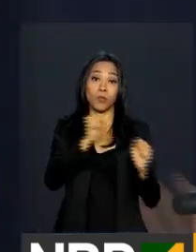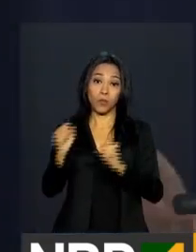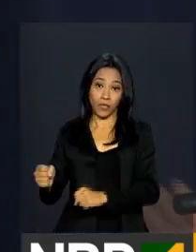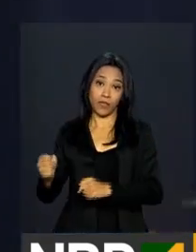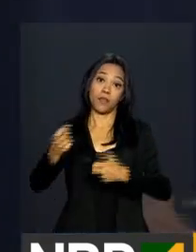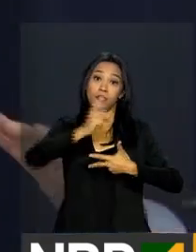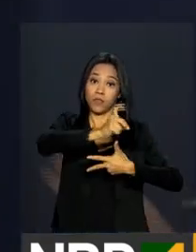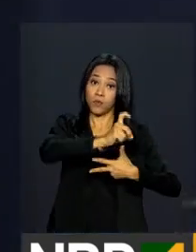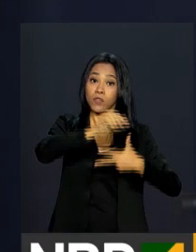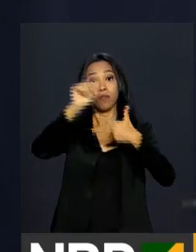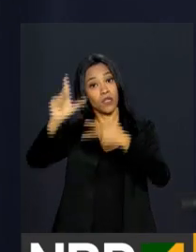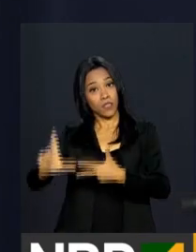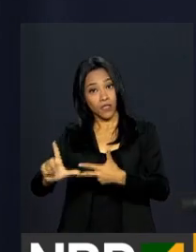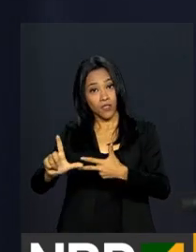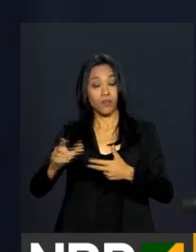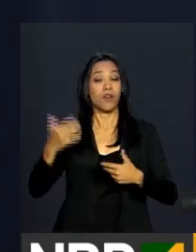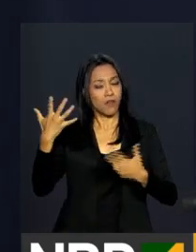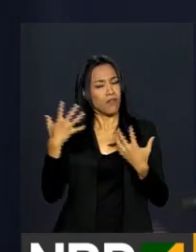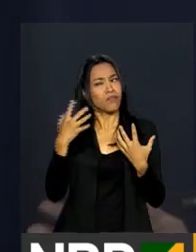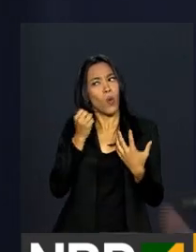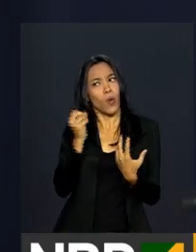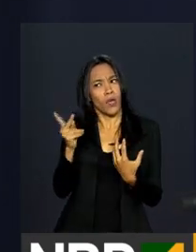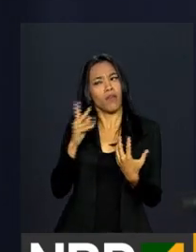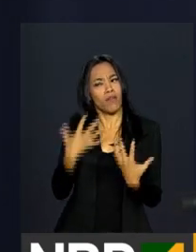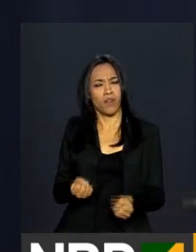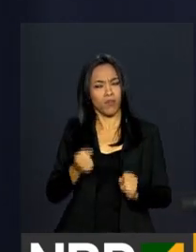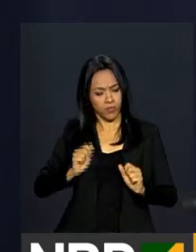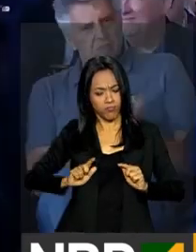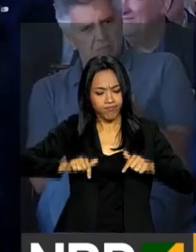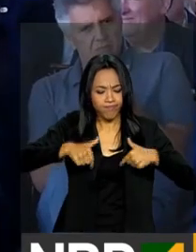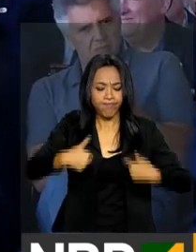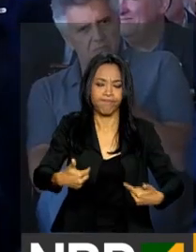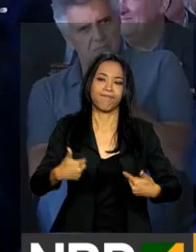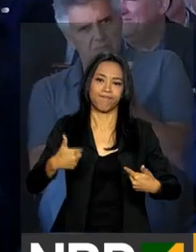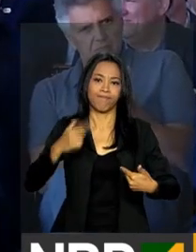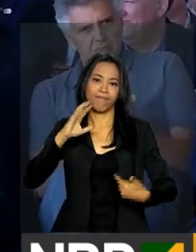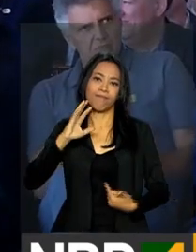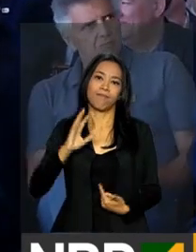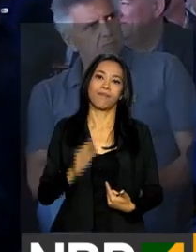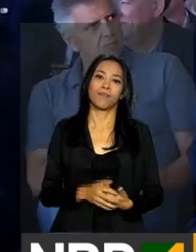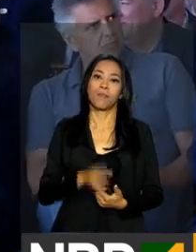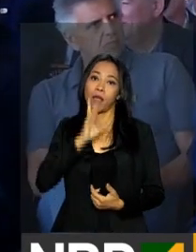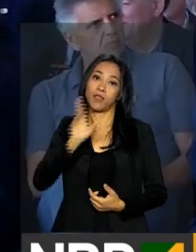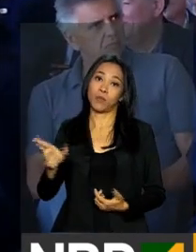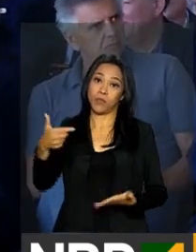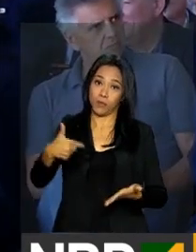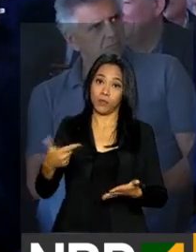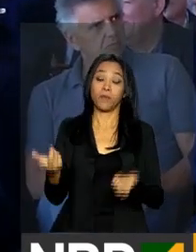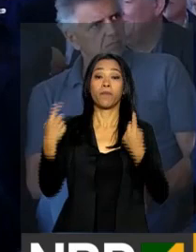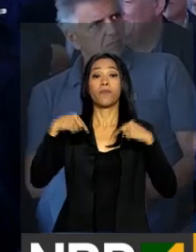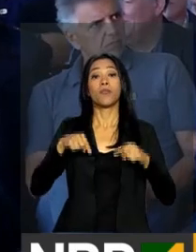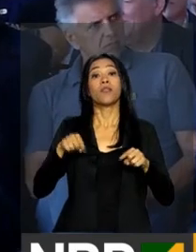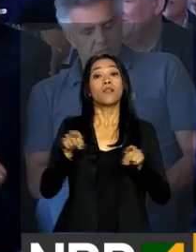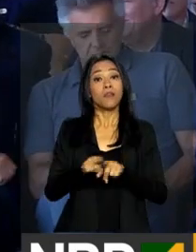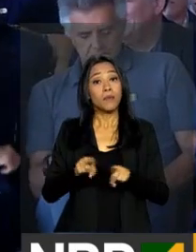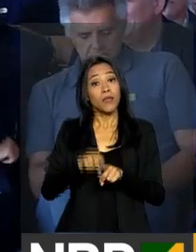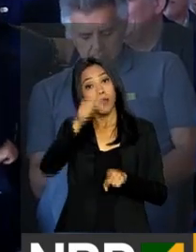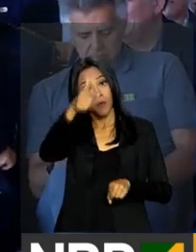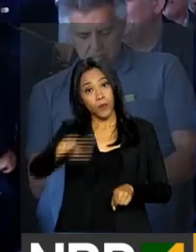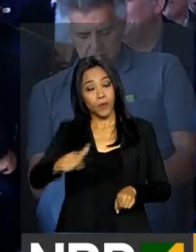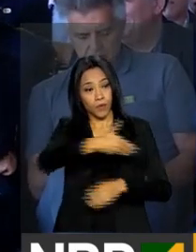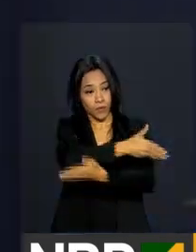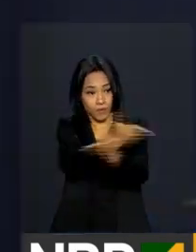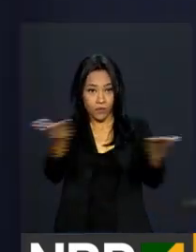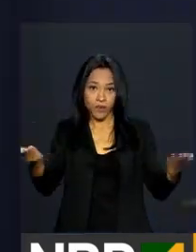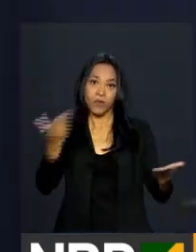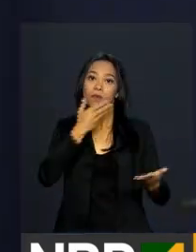nós dois podemos prometer que nós vamos nos empenhar nisso. Tenho certeza disso, né? E, aliás, a propósito disso, meus senhores,